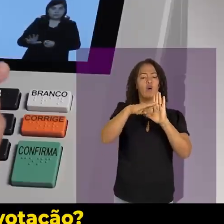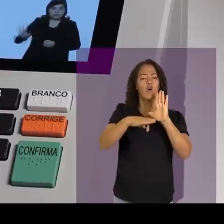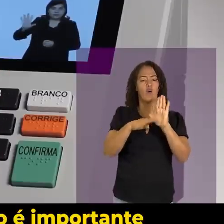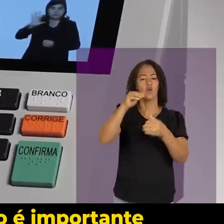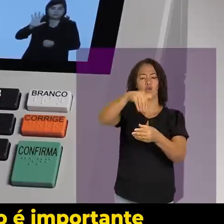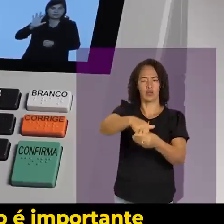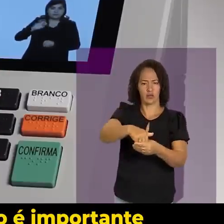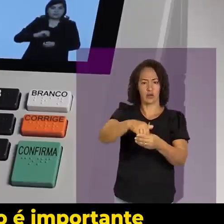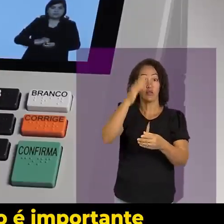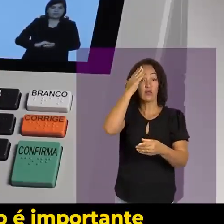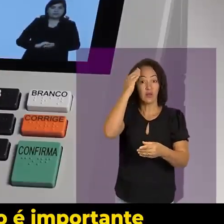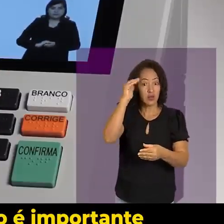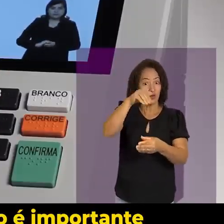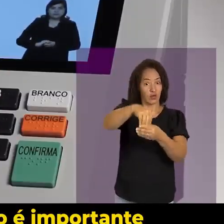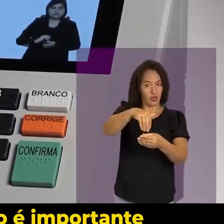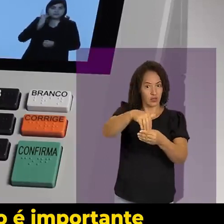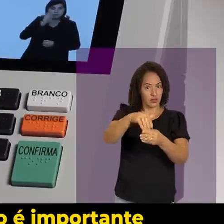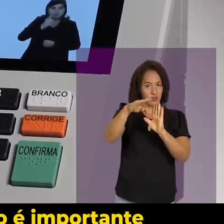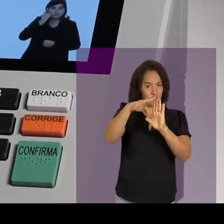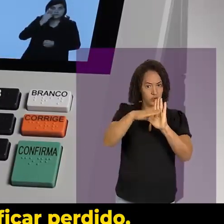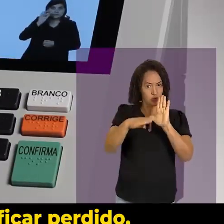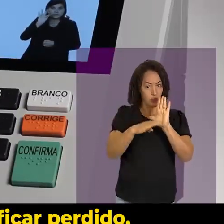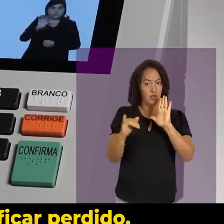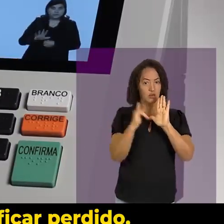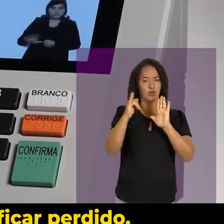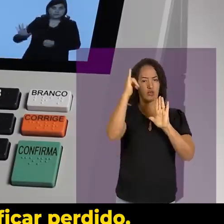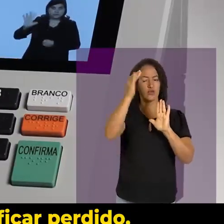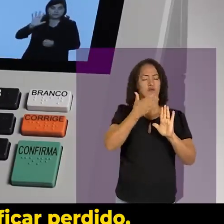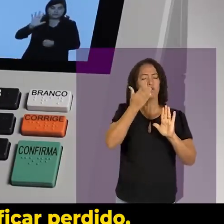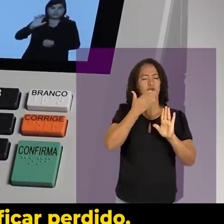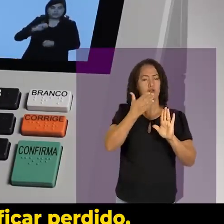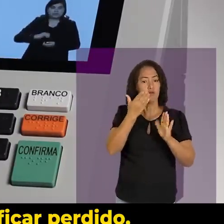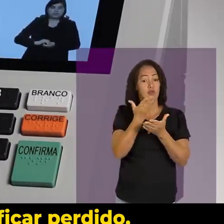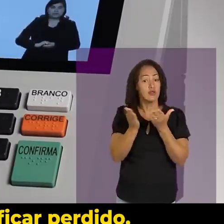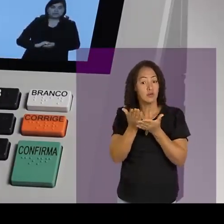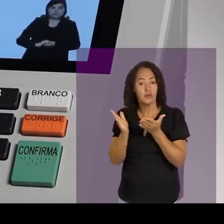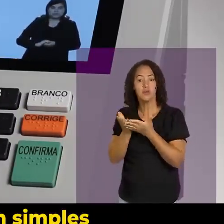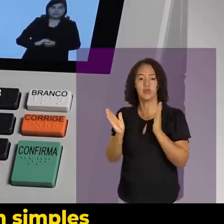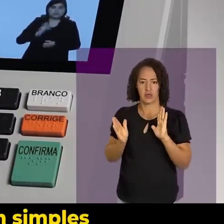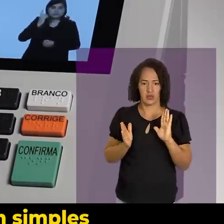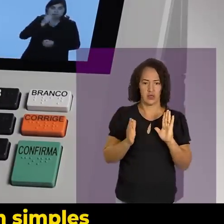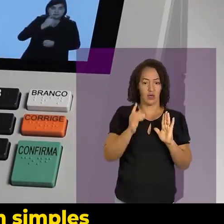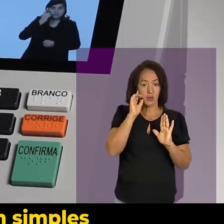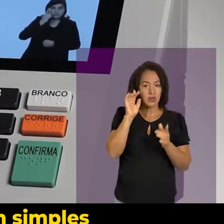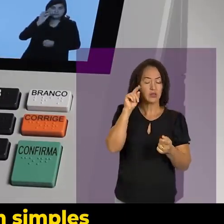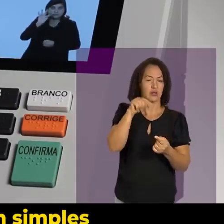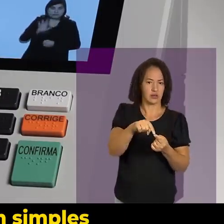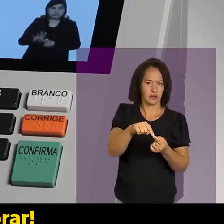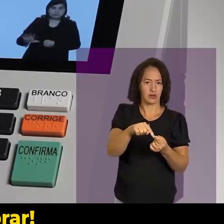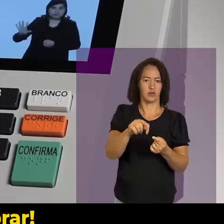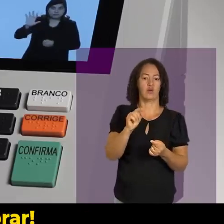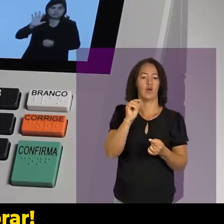votação? Saber a ordem de votação é importante e facilita muito pra não ficar perdido. Se liga só que é bem